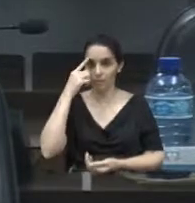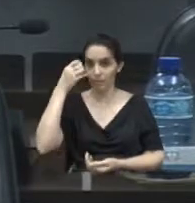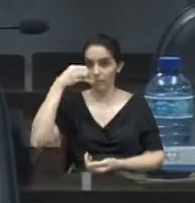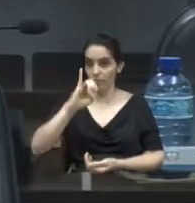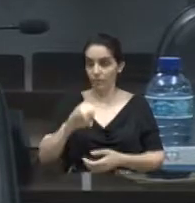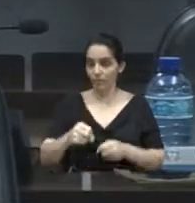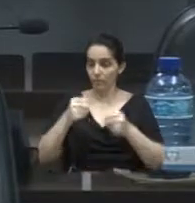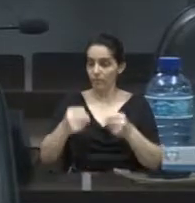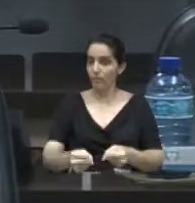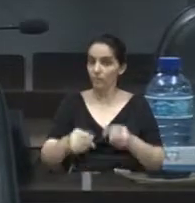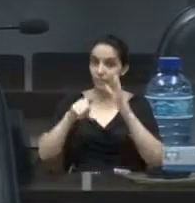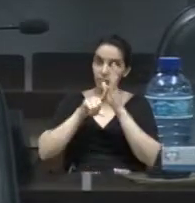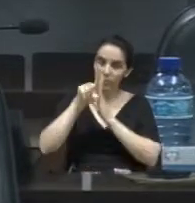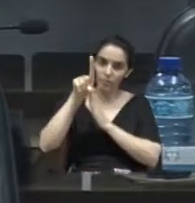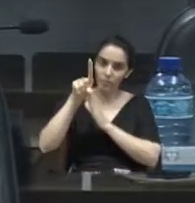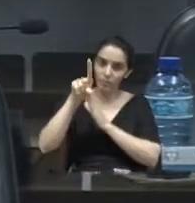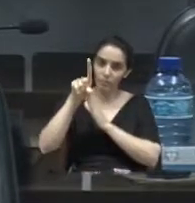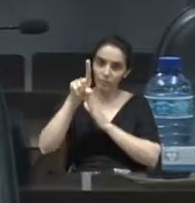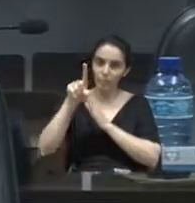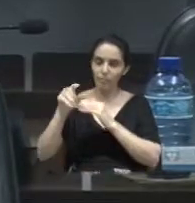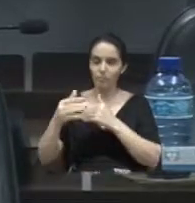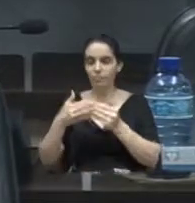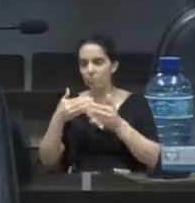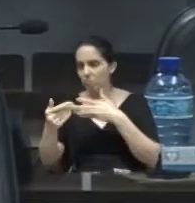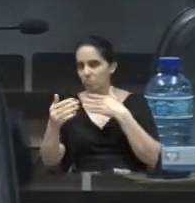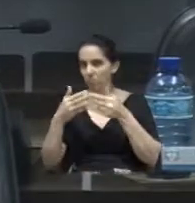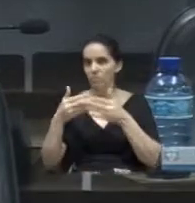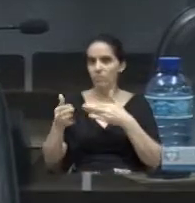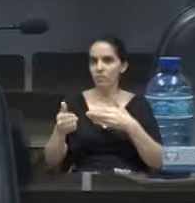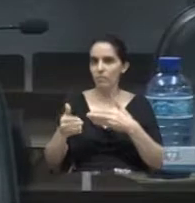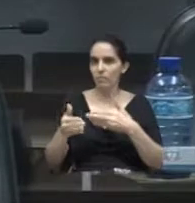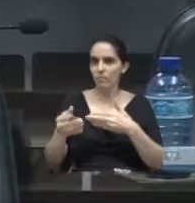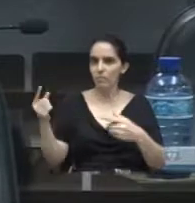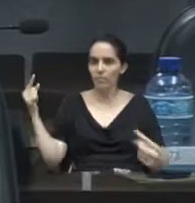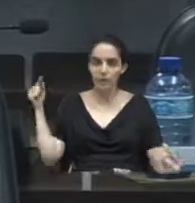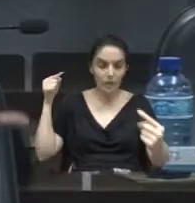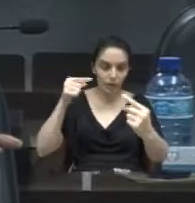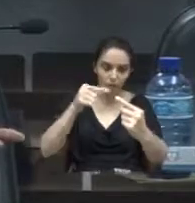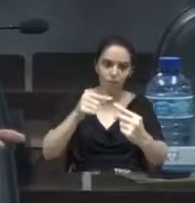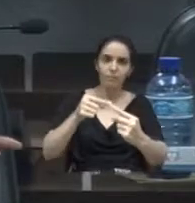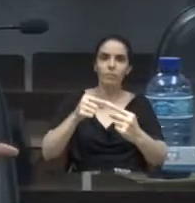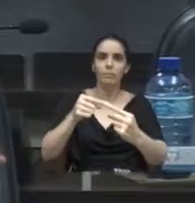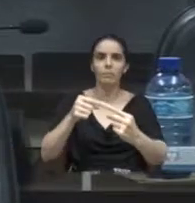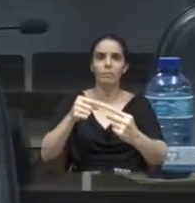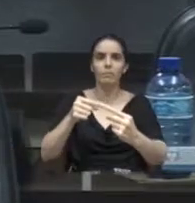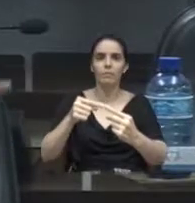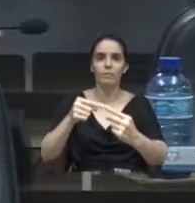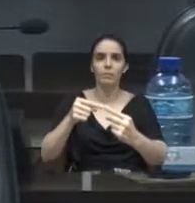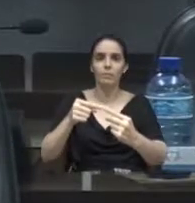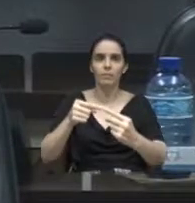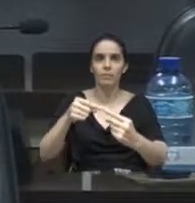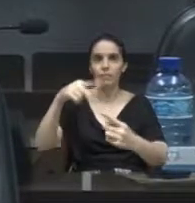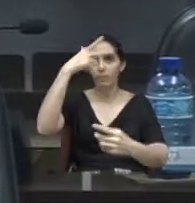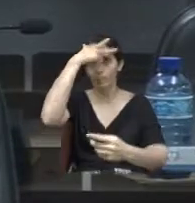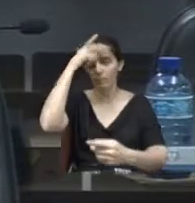requerimento que ele não fosse inócuo, vazio. Que ele pudesse provocar uma reflexão